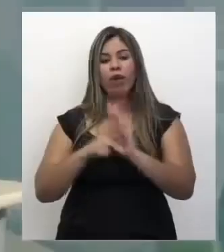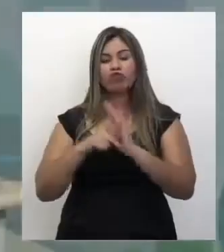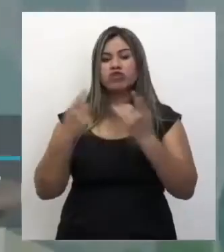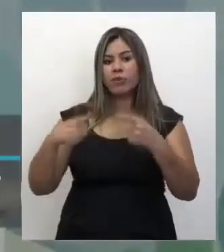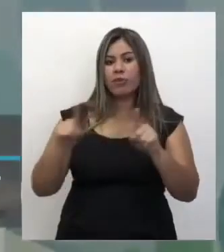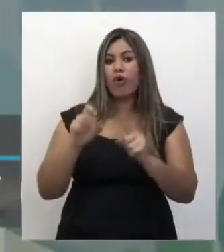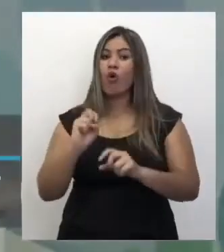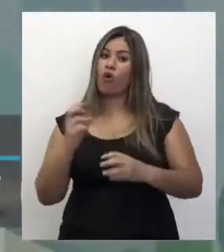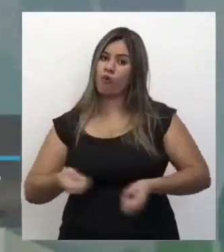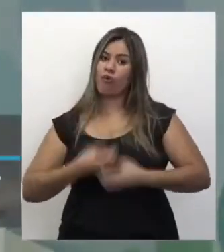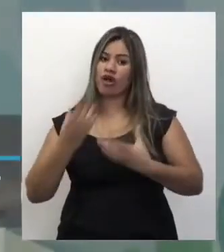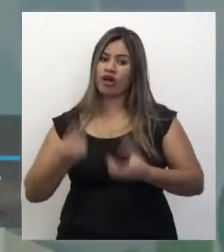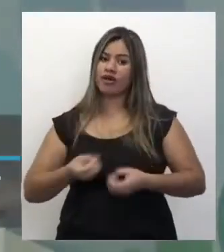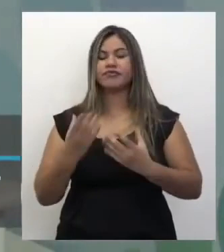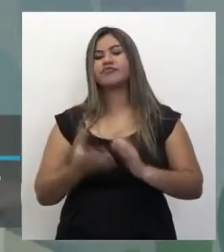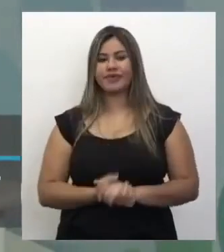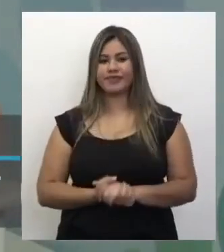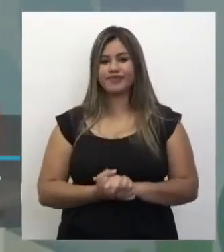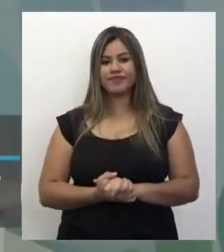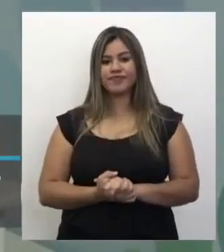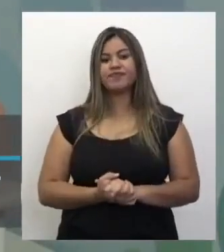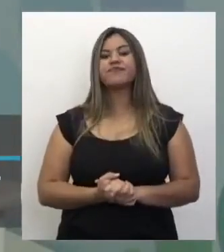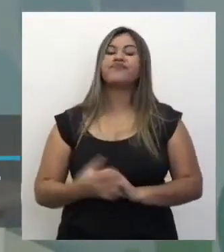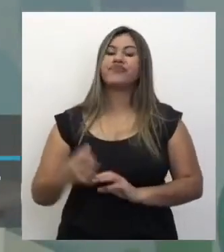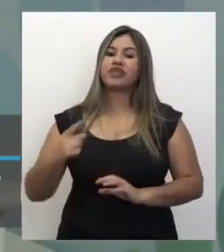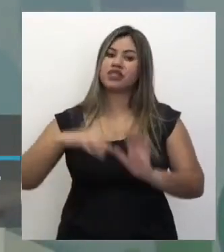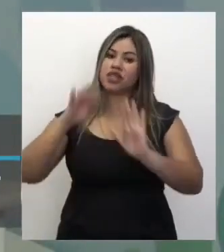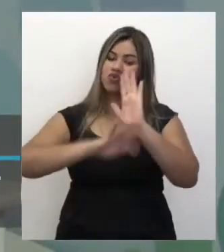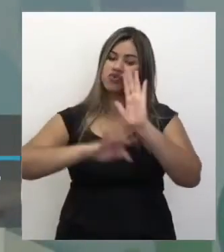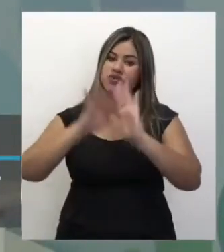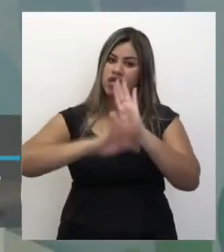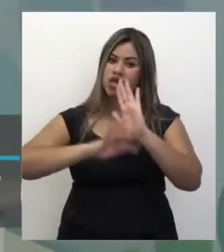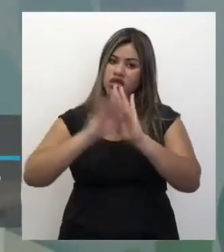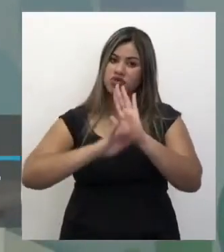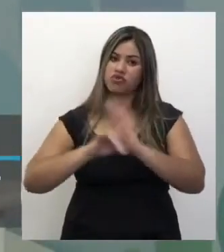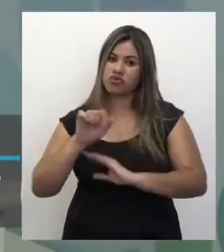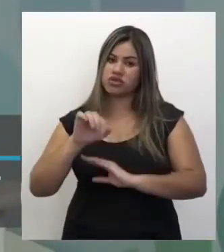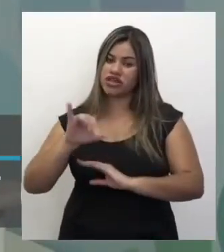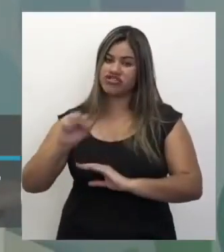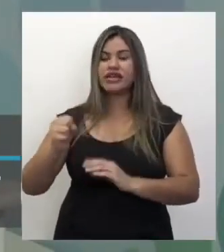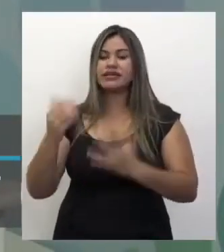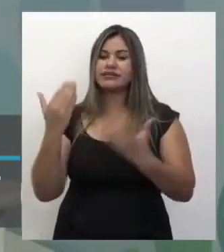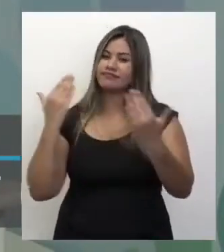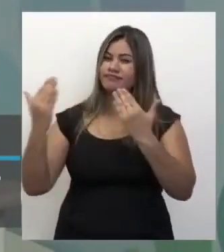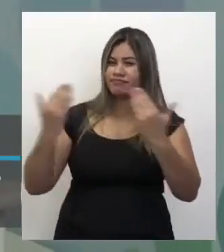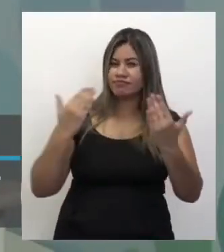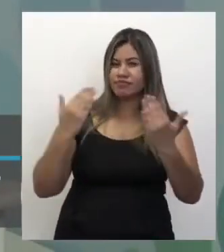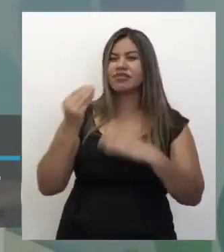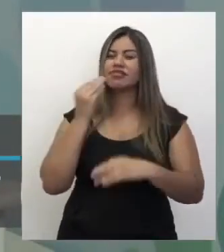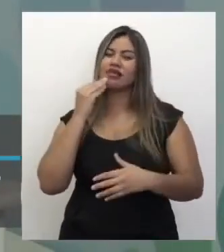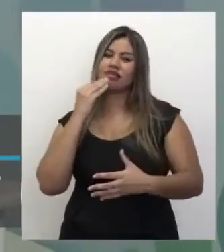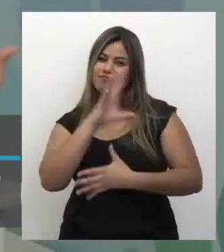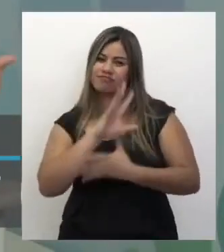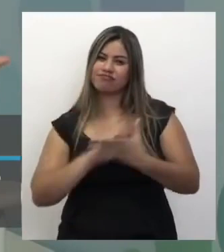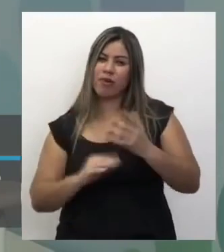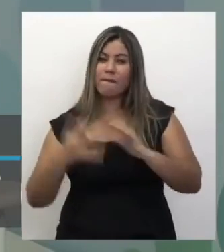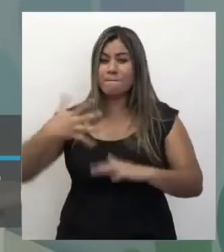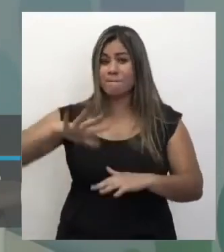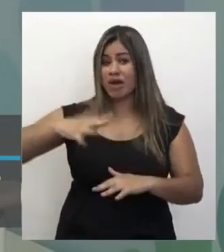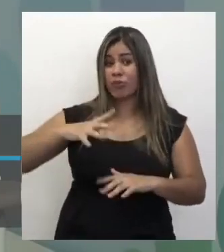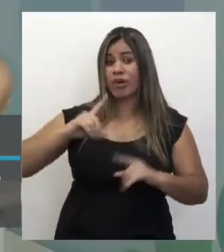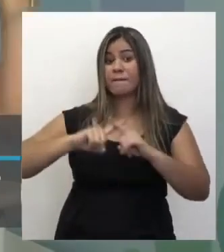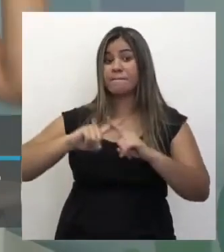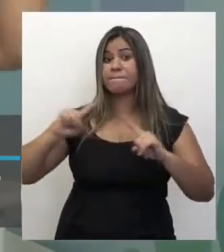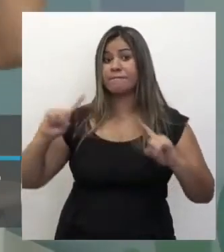Na verdade, a gente deixou aí o texto da Geisa para vocês terem um parâmetro e tentarem fazer mais ou menos como ela fez, mas aí eu quero que